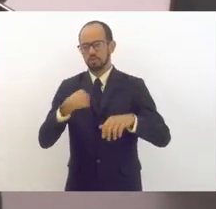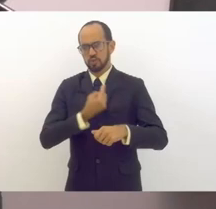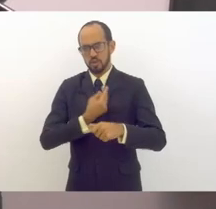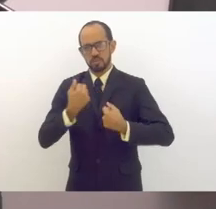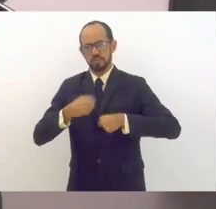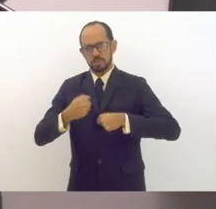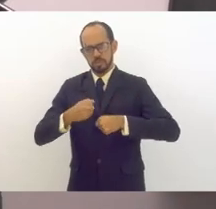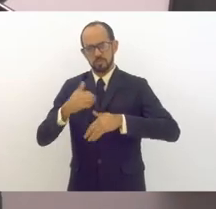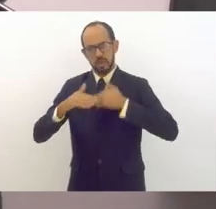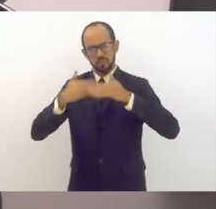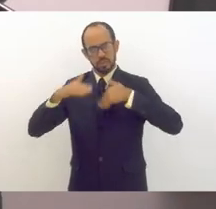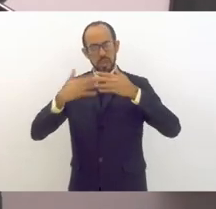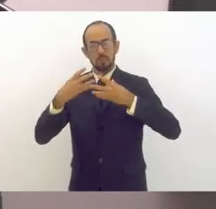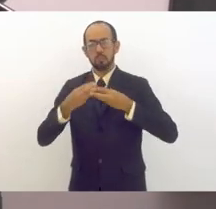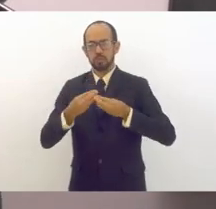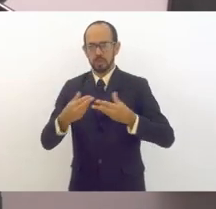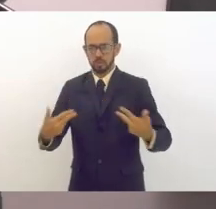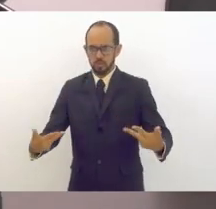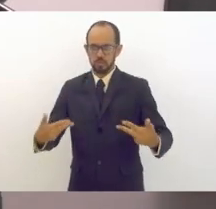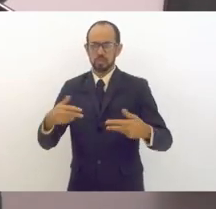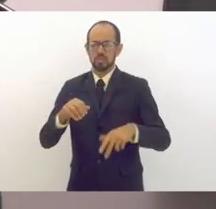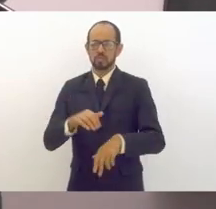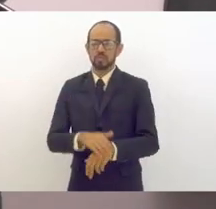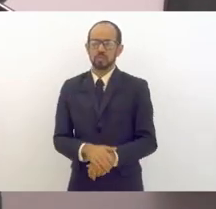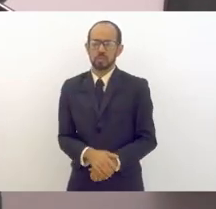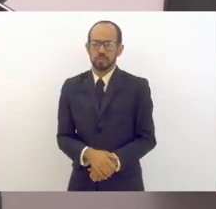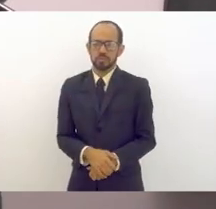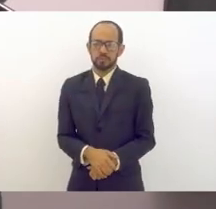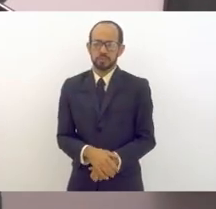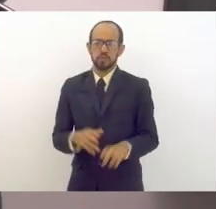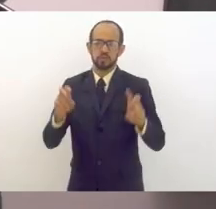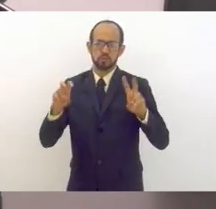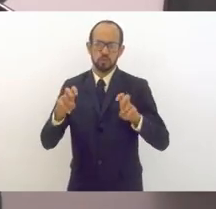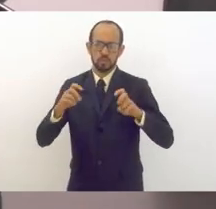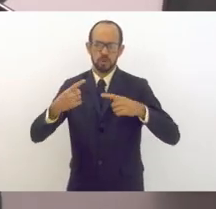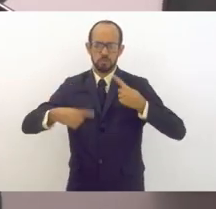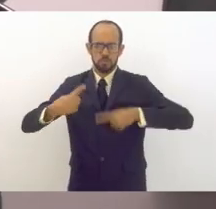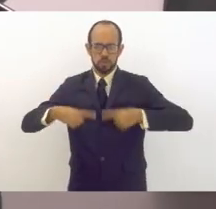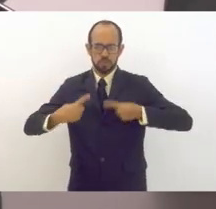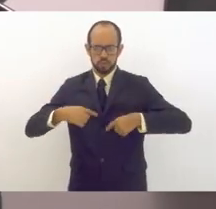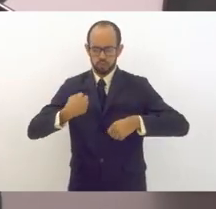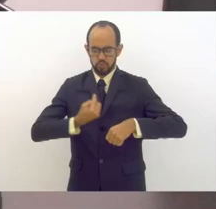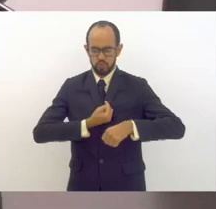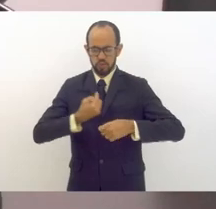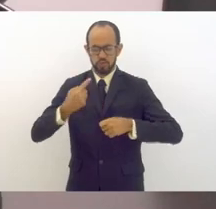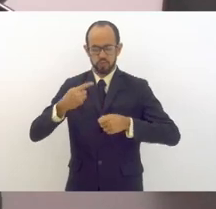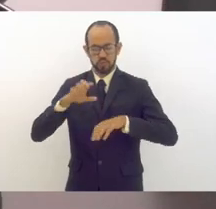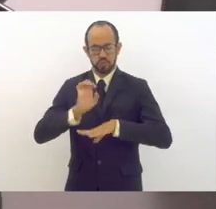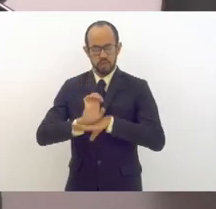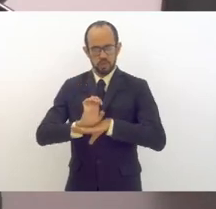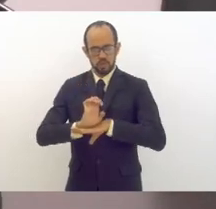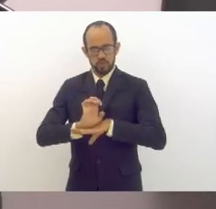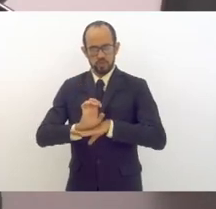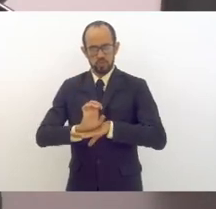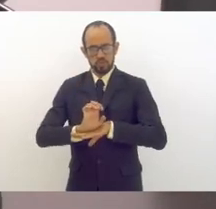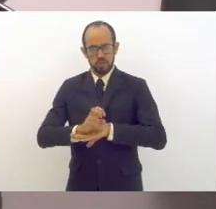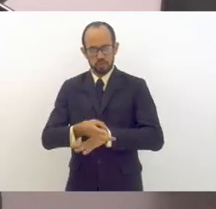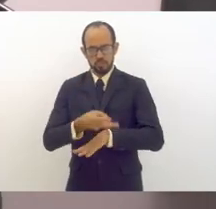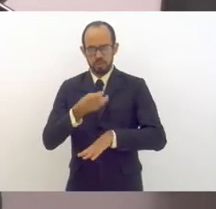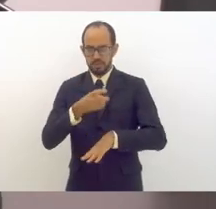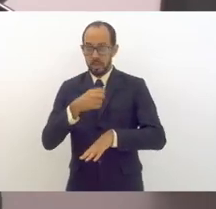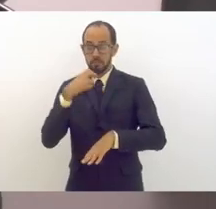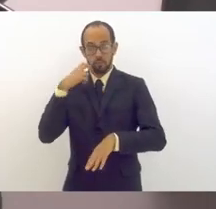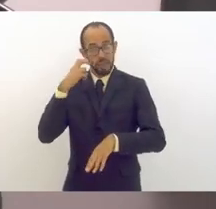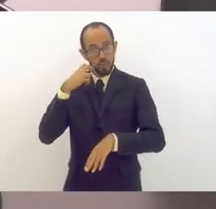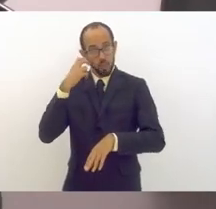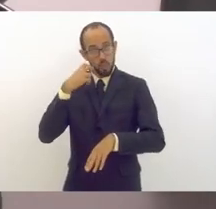avançar bastante aqui na política educacional do nosso Estado. A gente vê que a gente passa um pouco de vergonha em